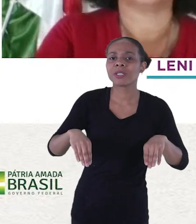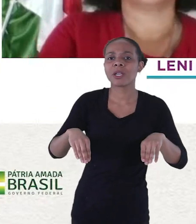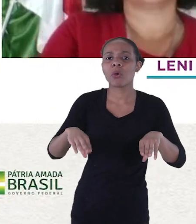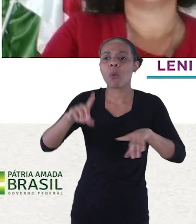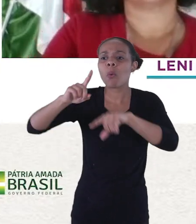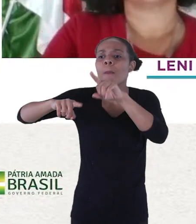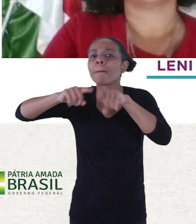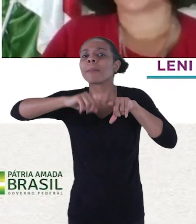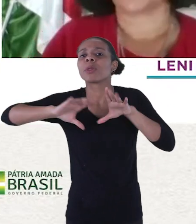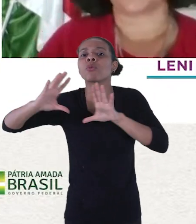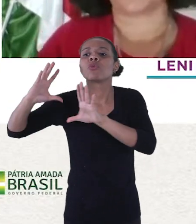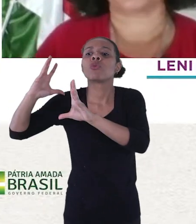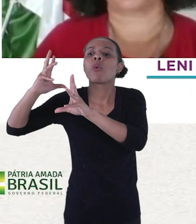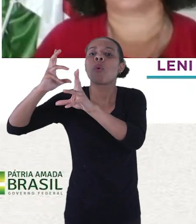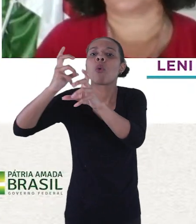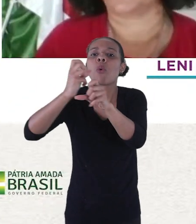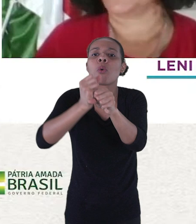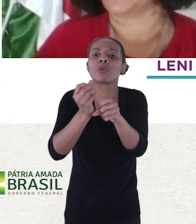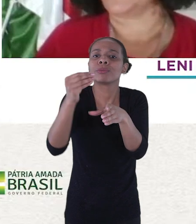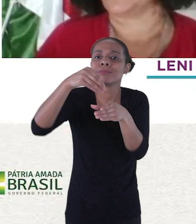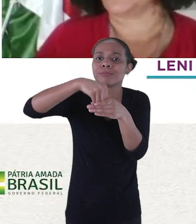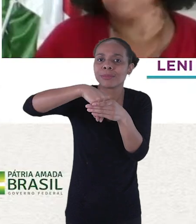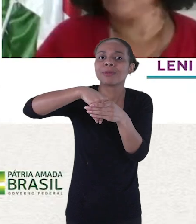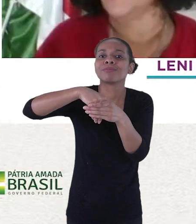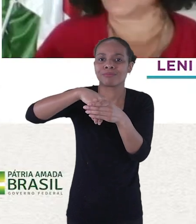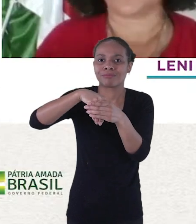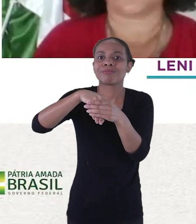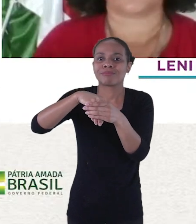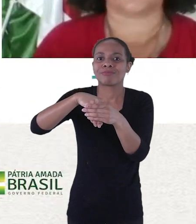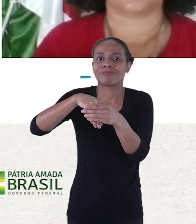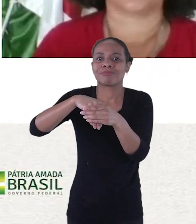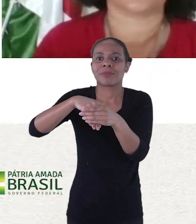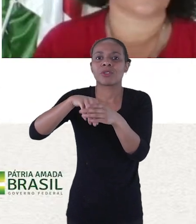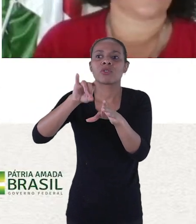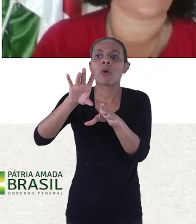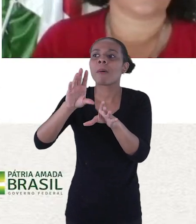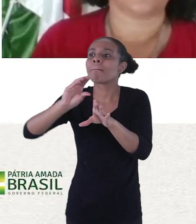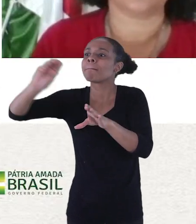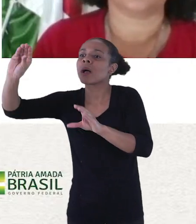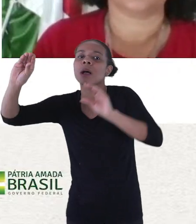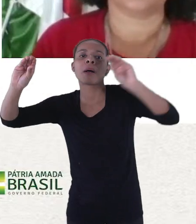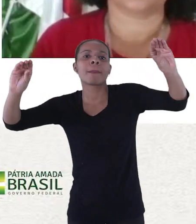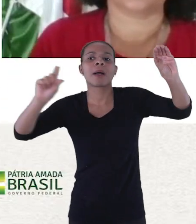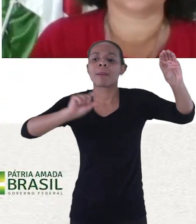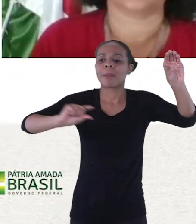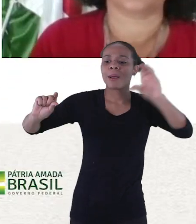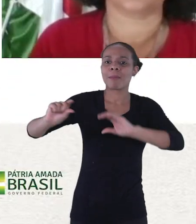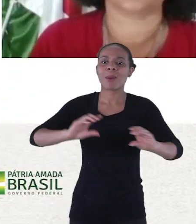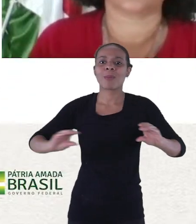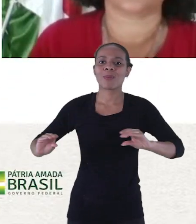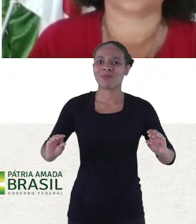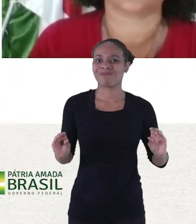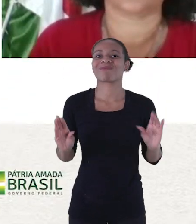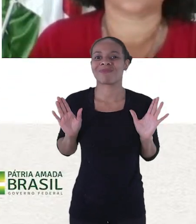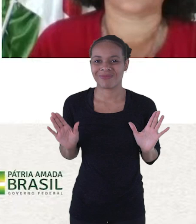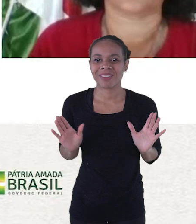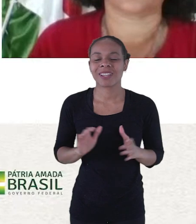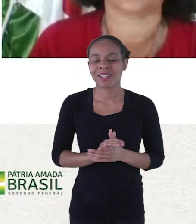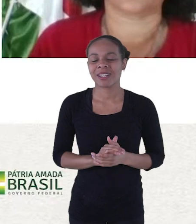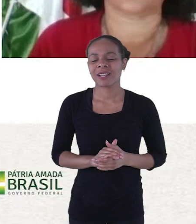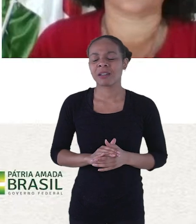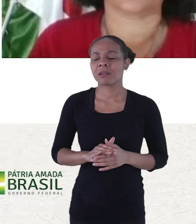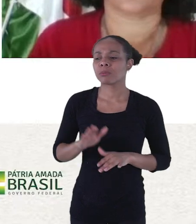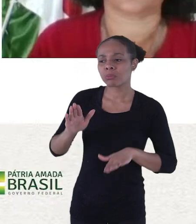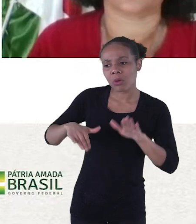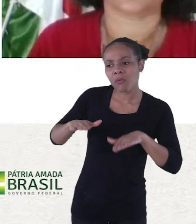Sacramento, um pouco no Museu Afro, no Instituto Moreira Salles. Não estava na hora de reunir tudo isso, talvez criar um museu